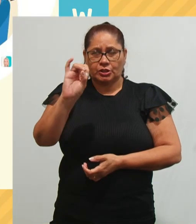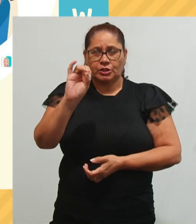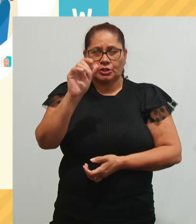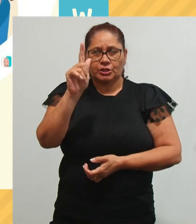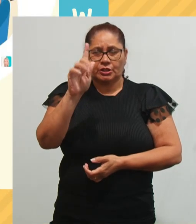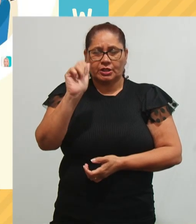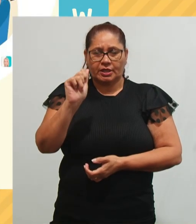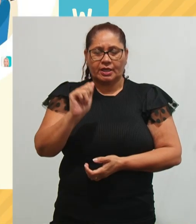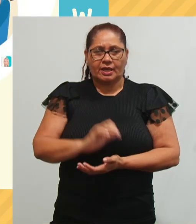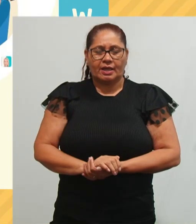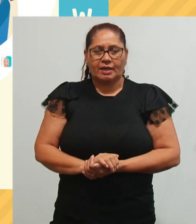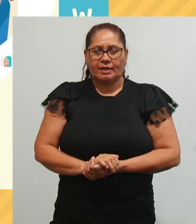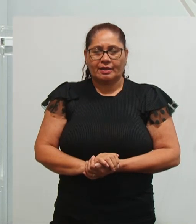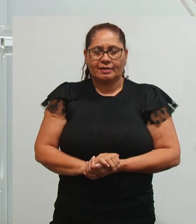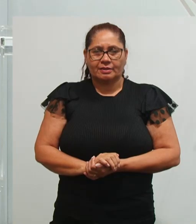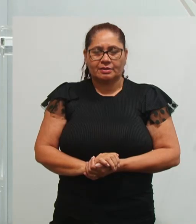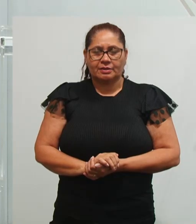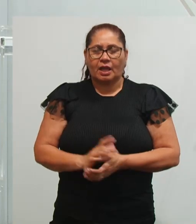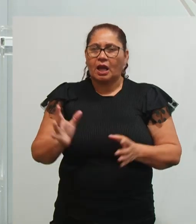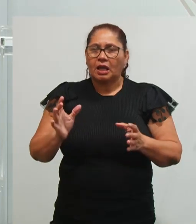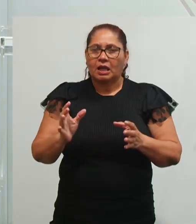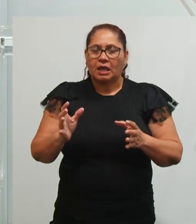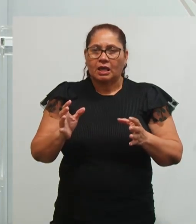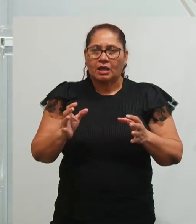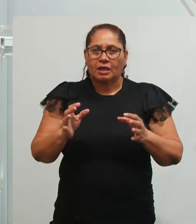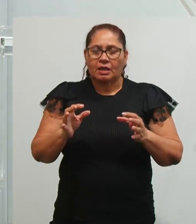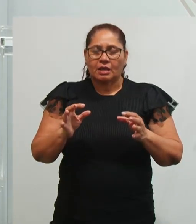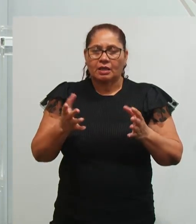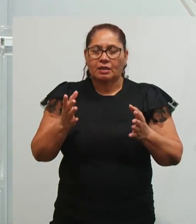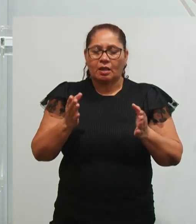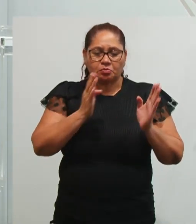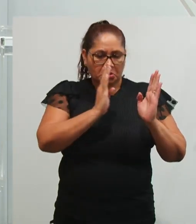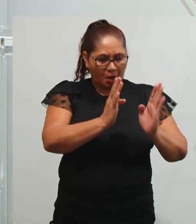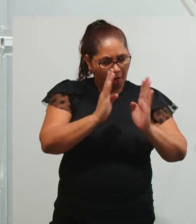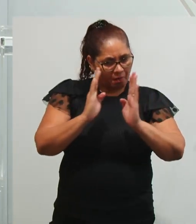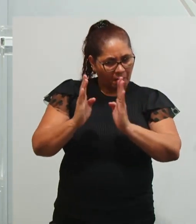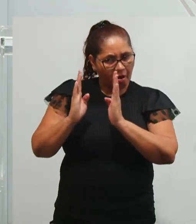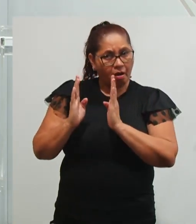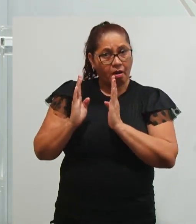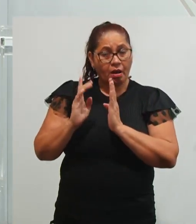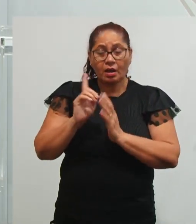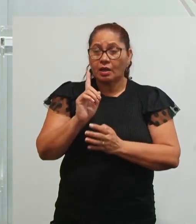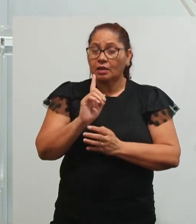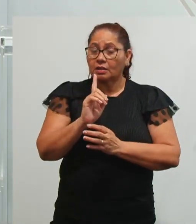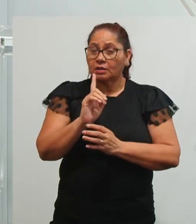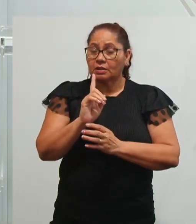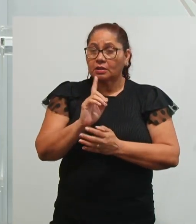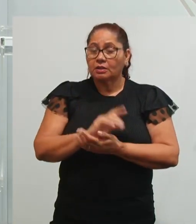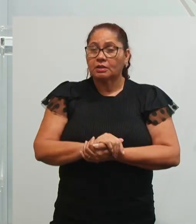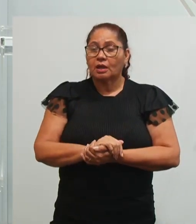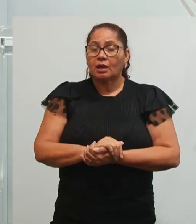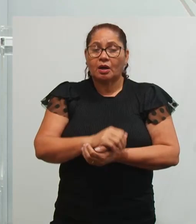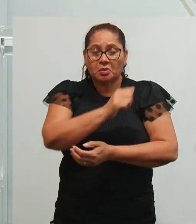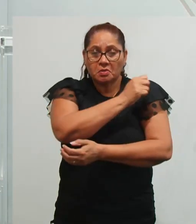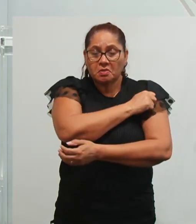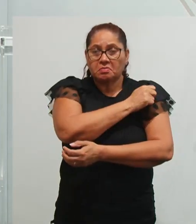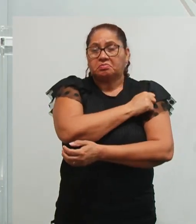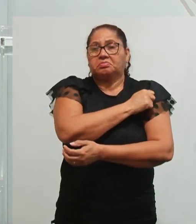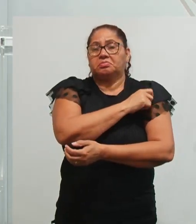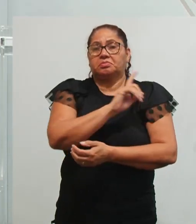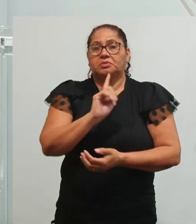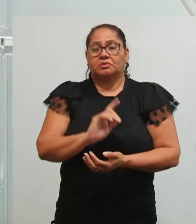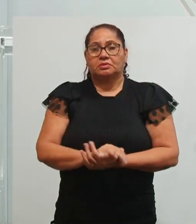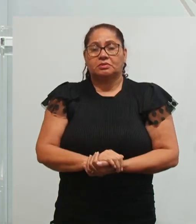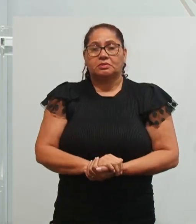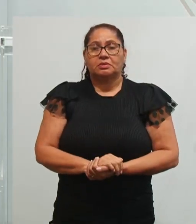estripadamente. Ai, Jack, o estripador. Não vá por partes, não estripe o aluno, né? Ele não